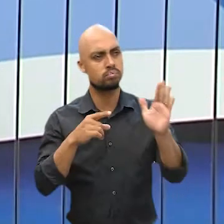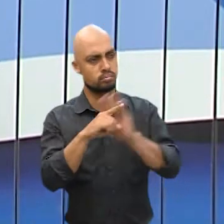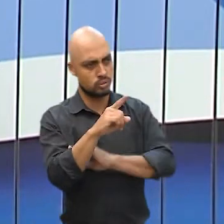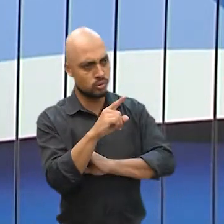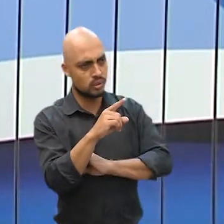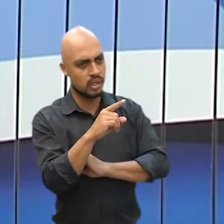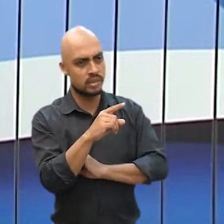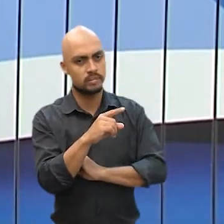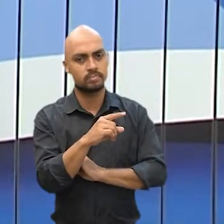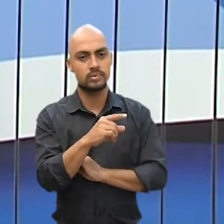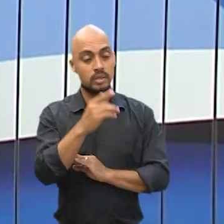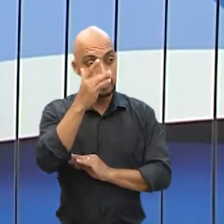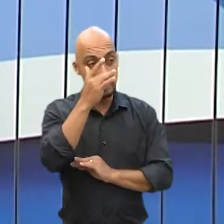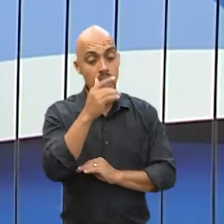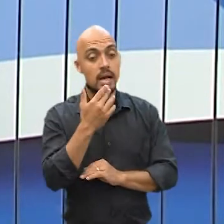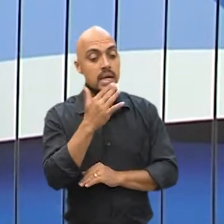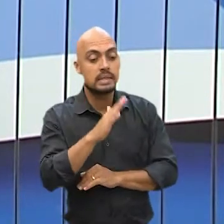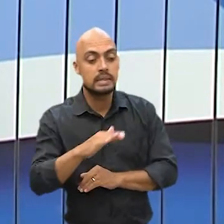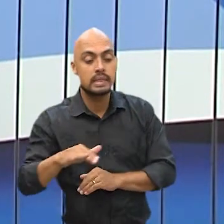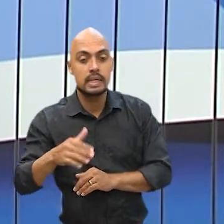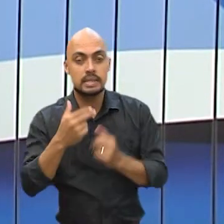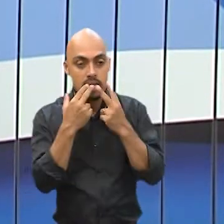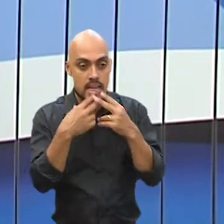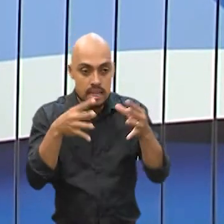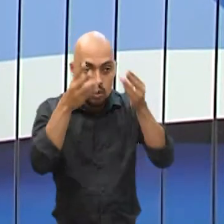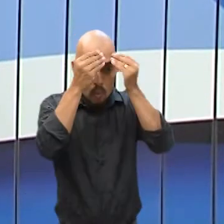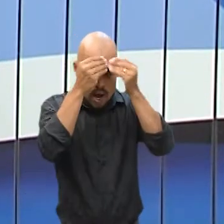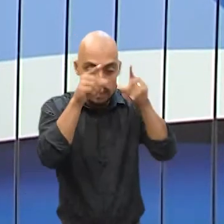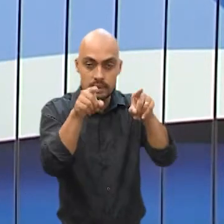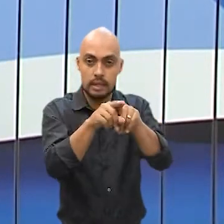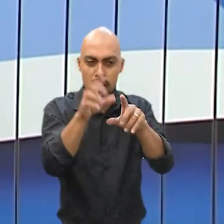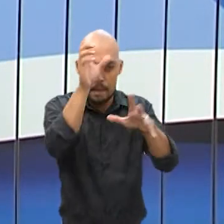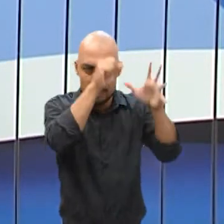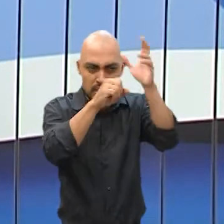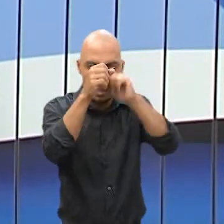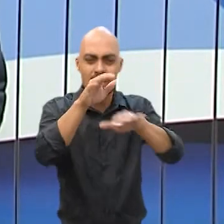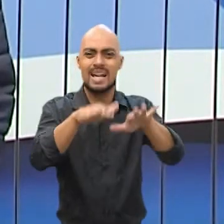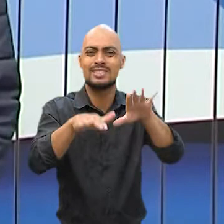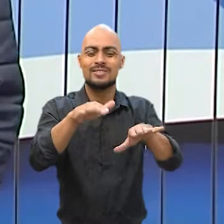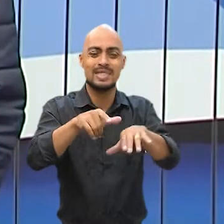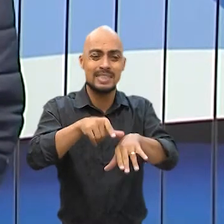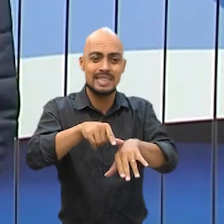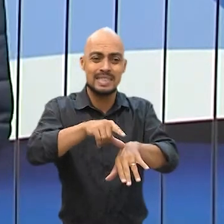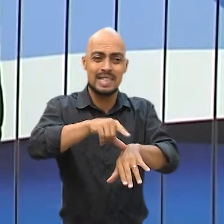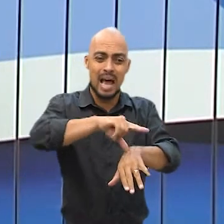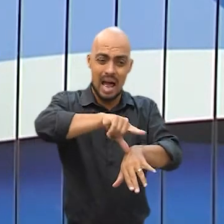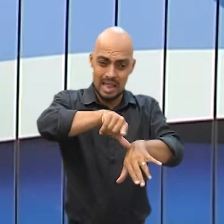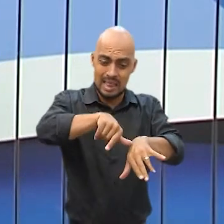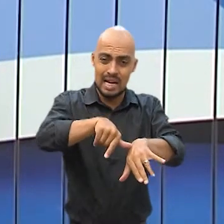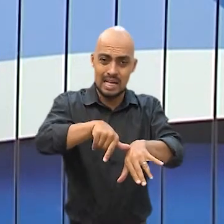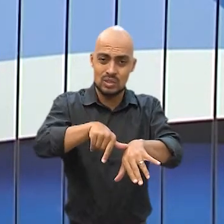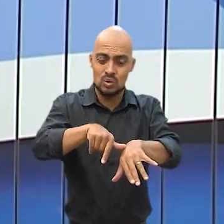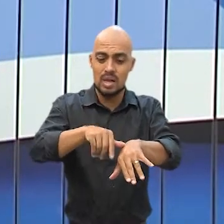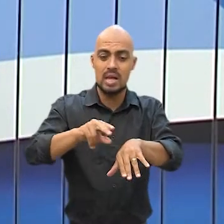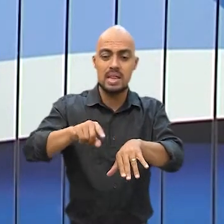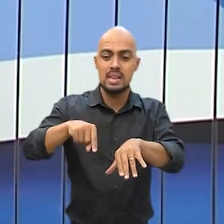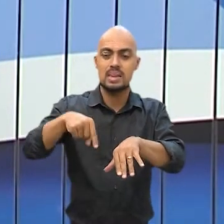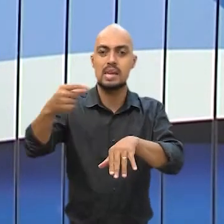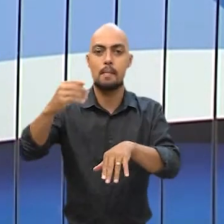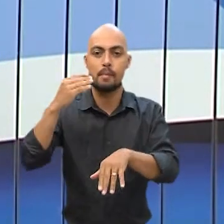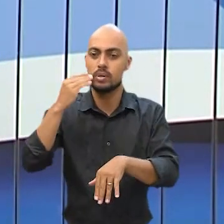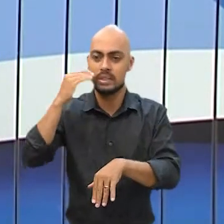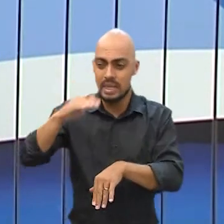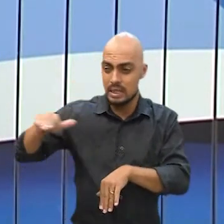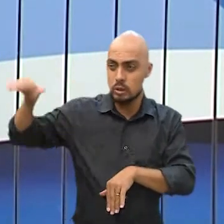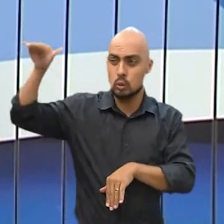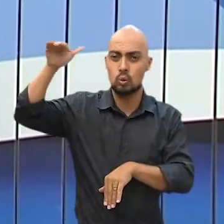de linguagem e aprendizado, quando não acompanhados desde a infância, repercutem na vida adulta? Porque essa é uma dúvida